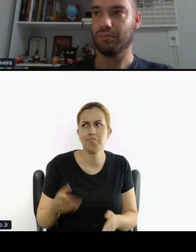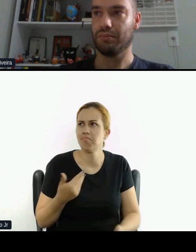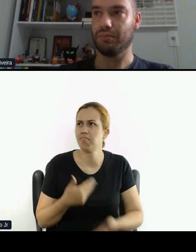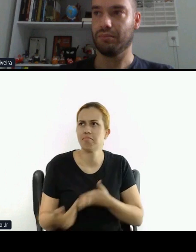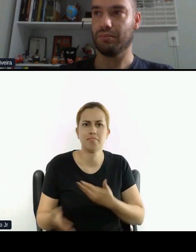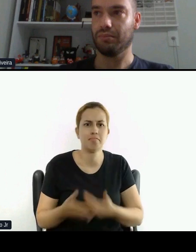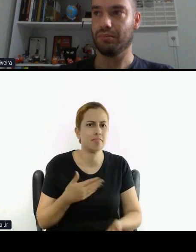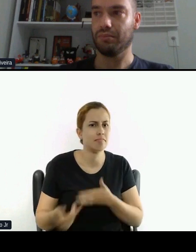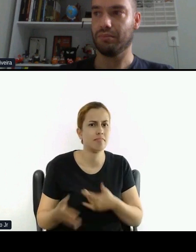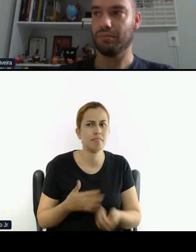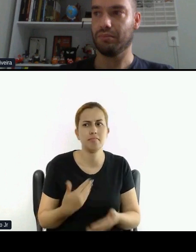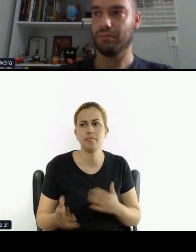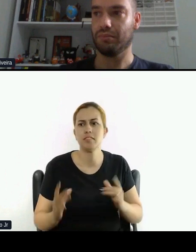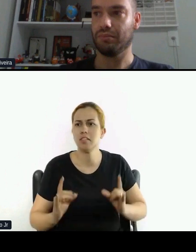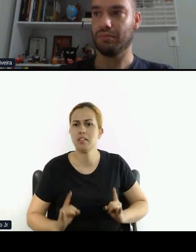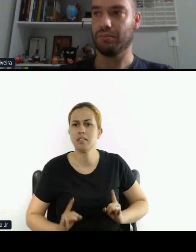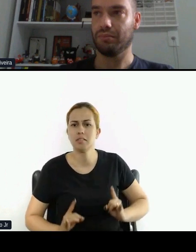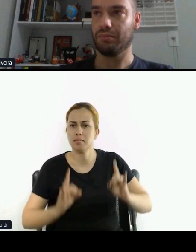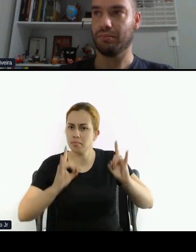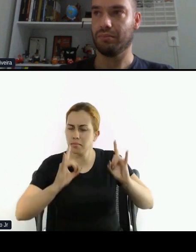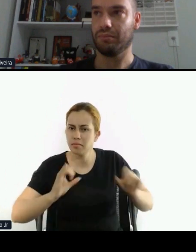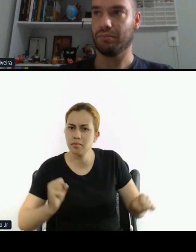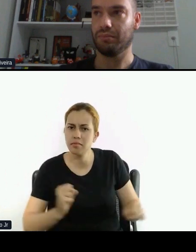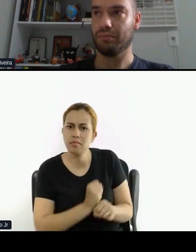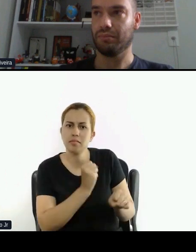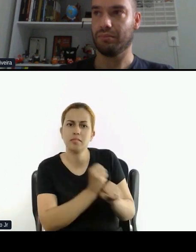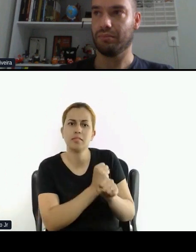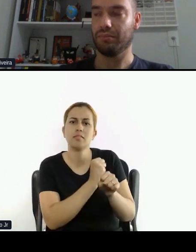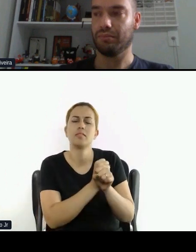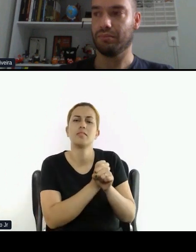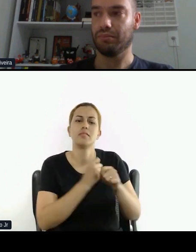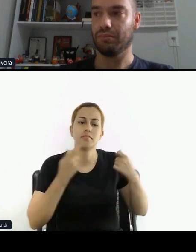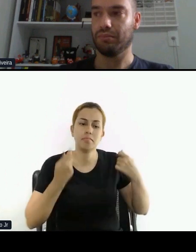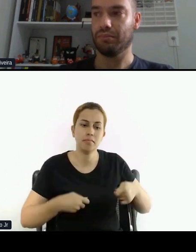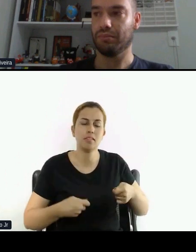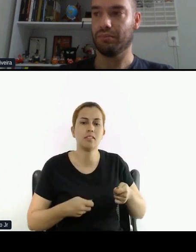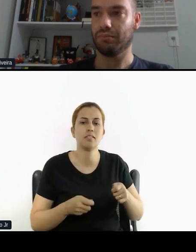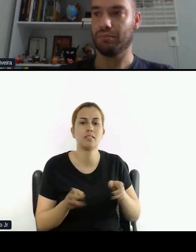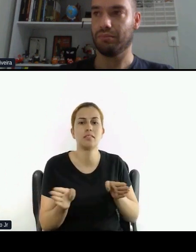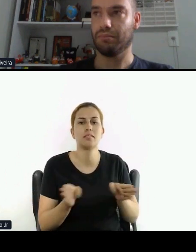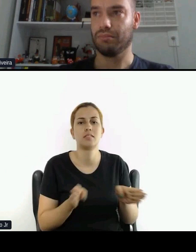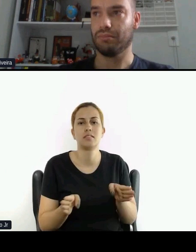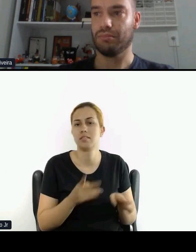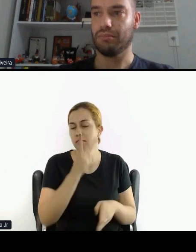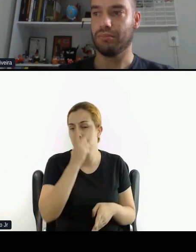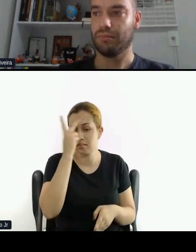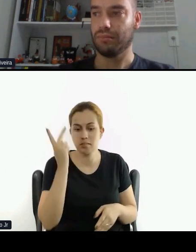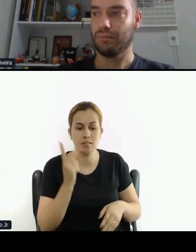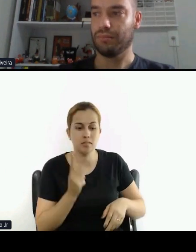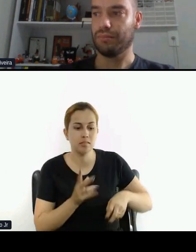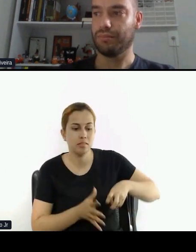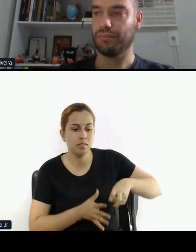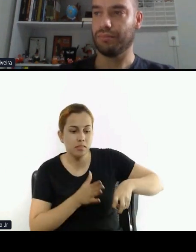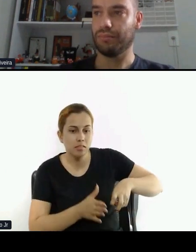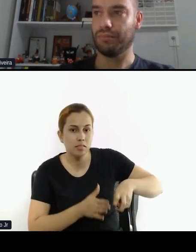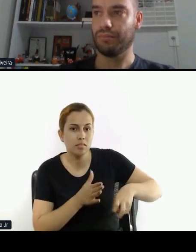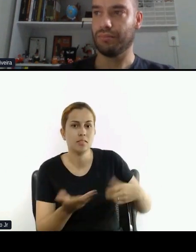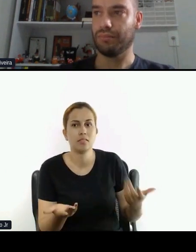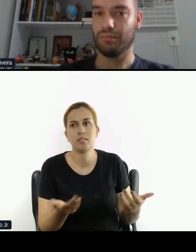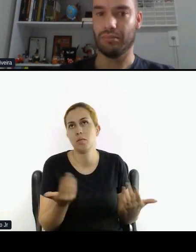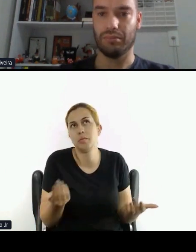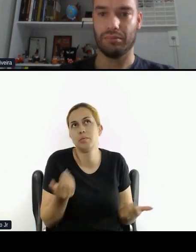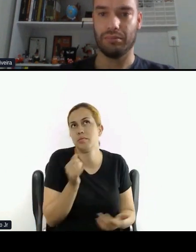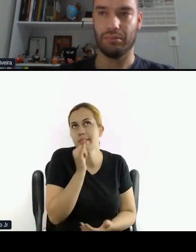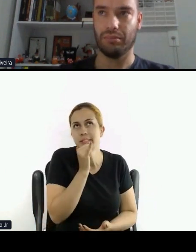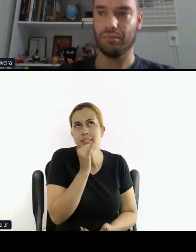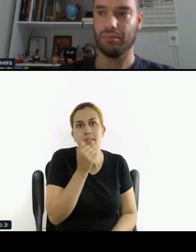Seja lá num prédio que está sendo construído, que ele tenha acessibilidade para quem tem uma deficiência permanente ou não, para uma mãe com um carrinho